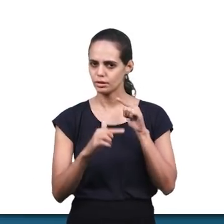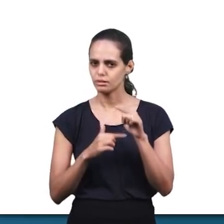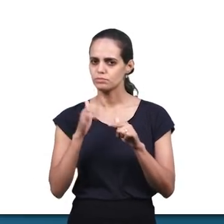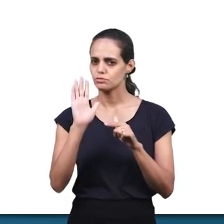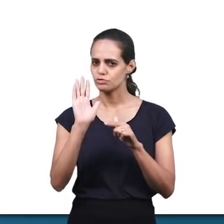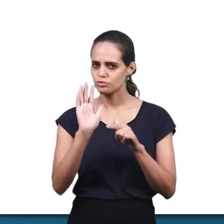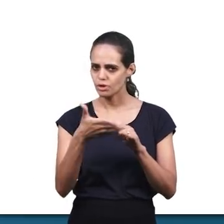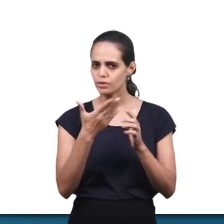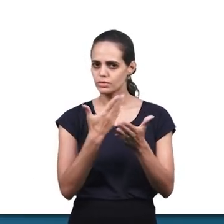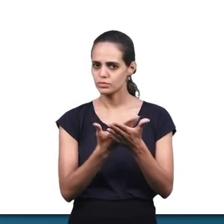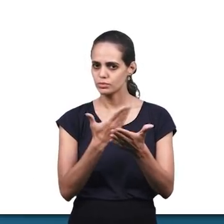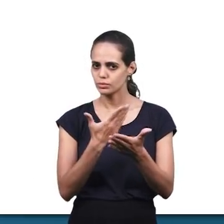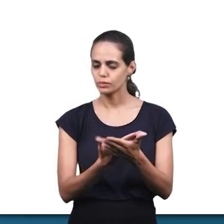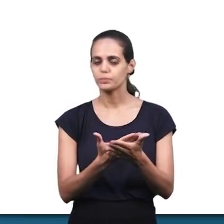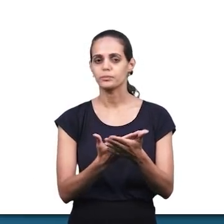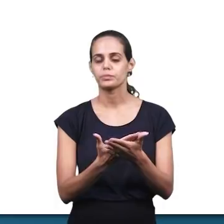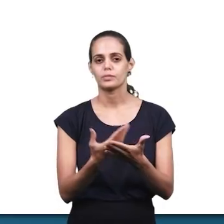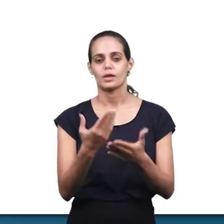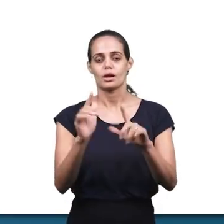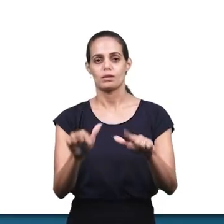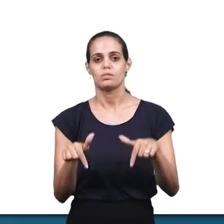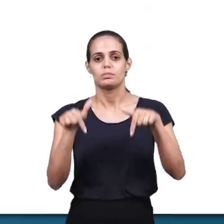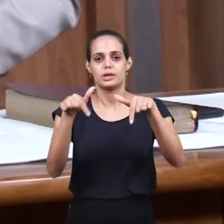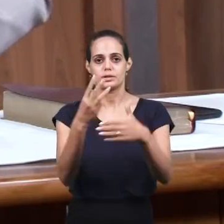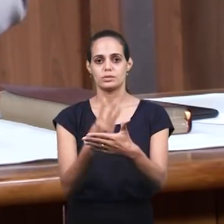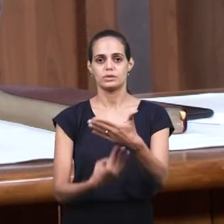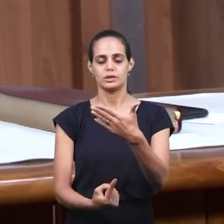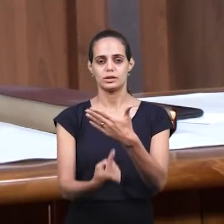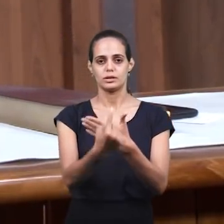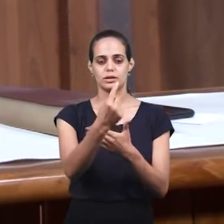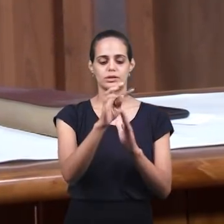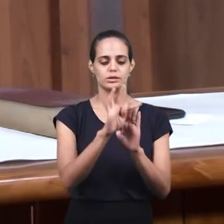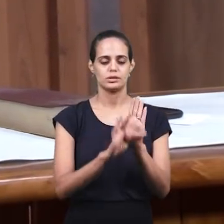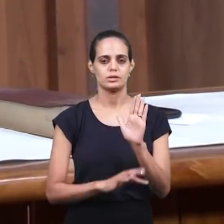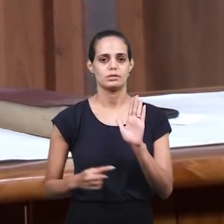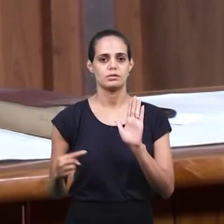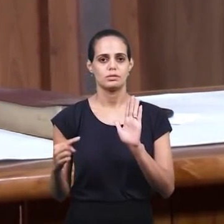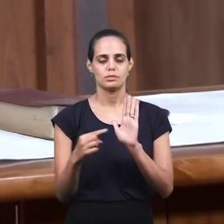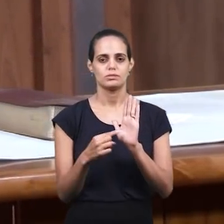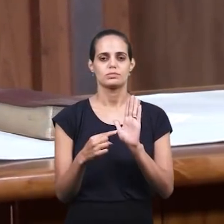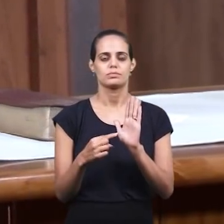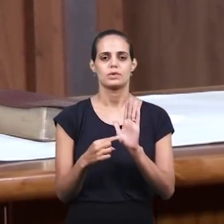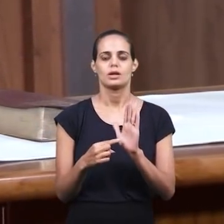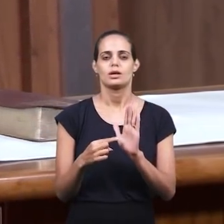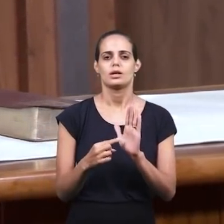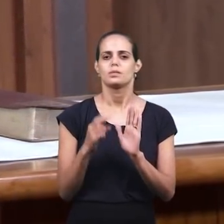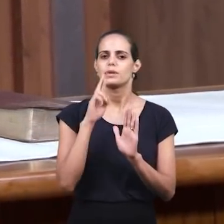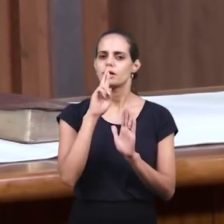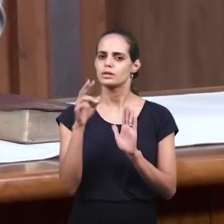Então agora nós vamos ver a operação da Trindade nesse texto. E para responder a essa pergunta, nós teremos a participação agora